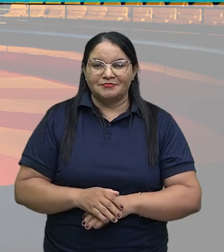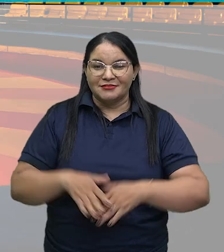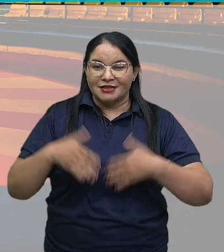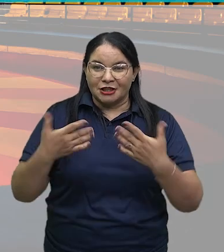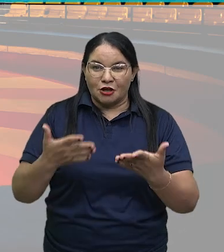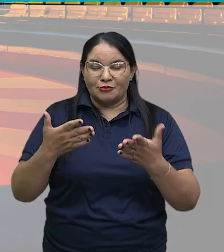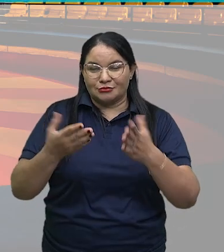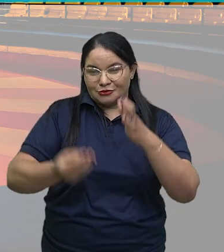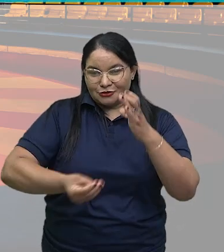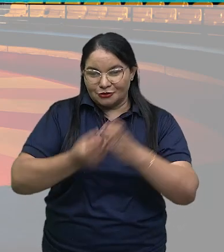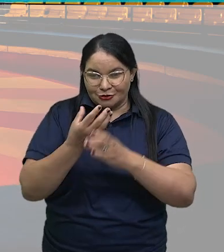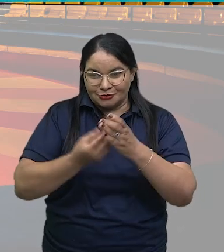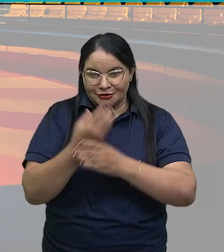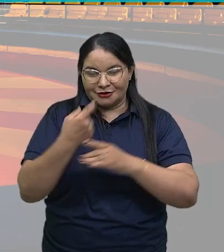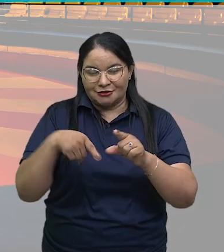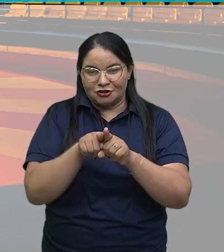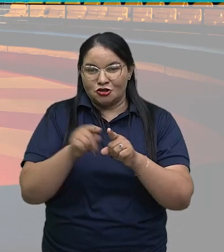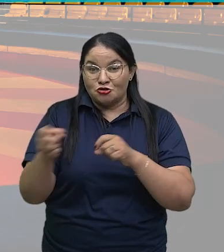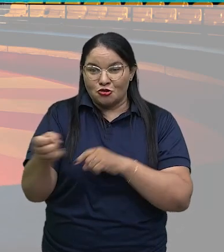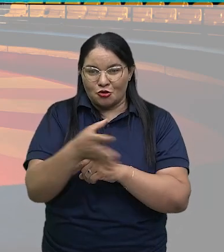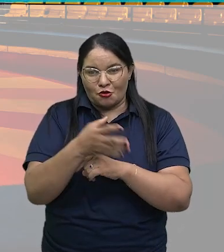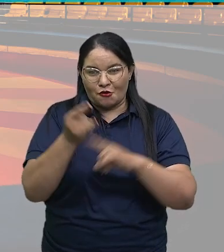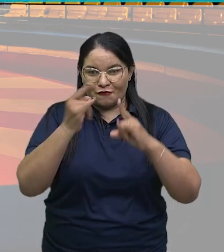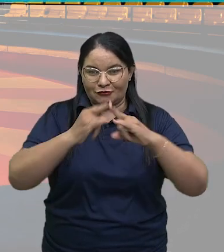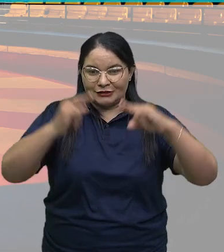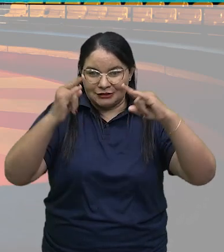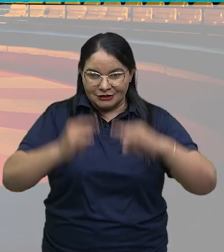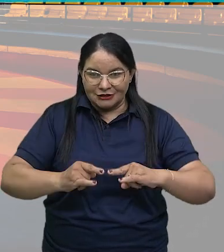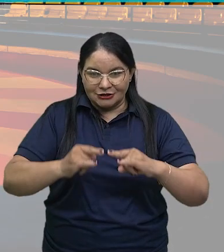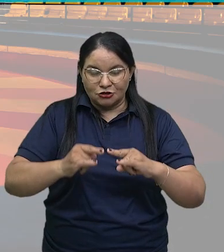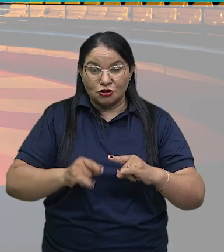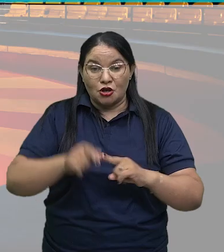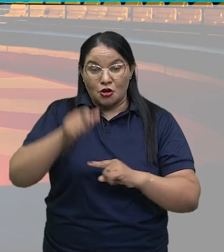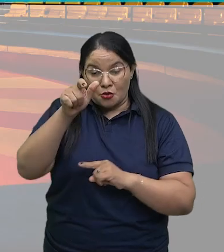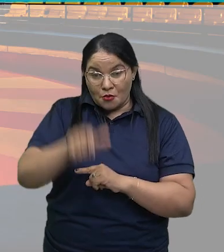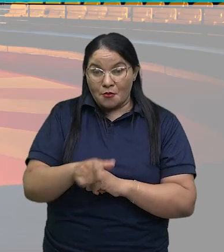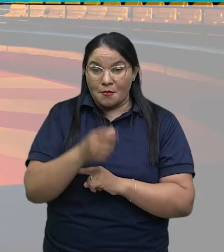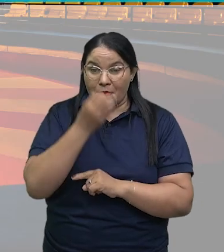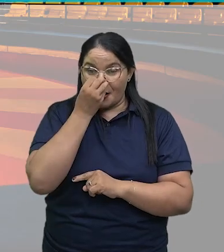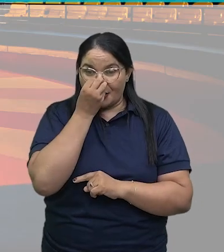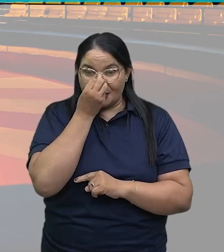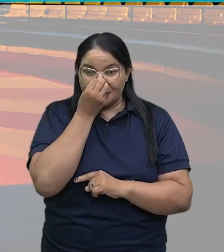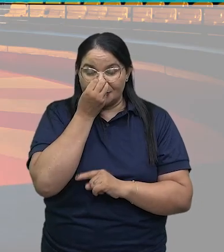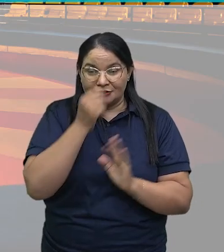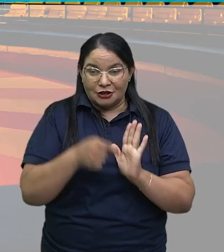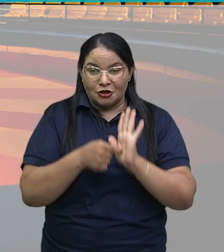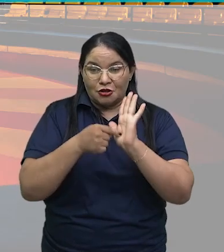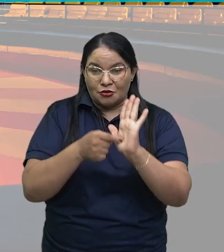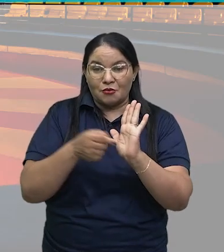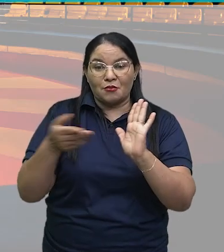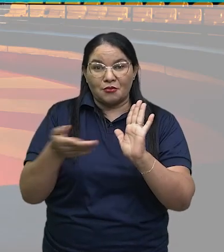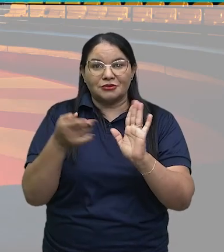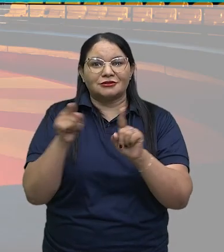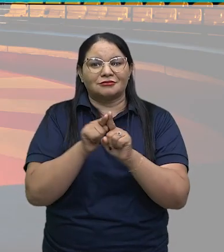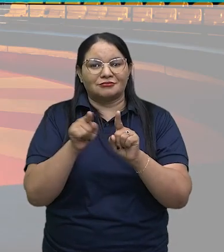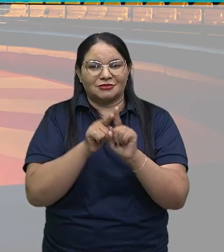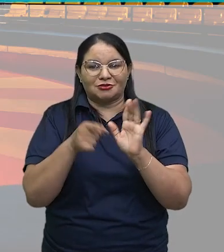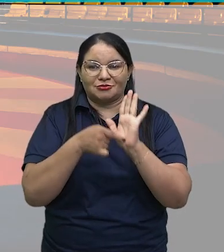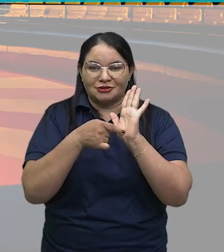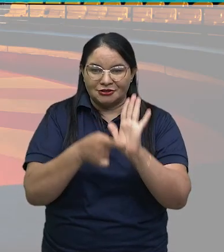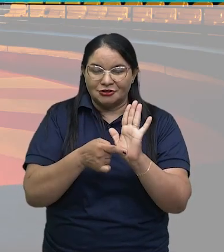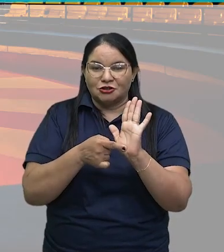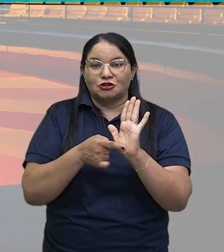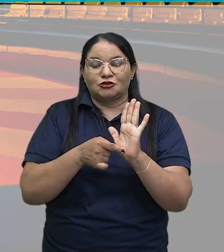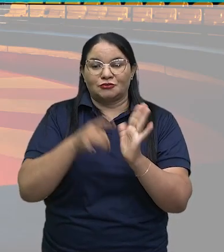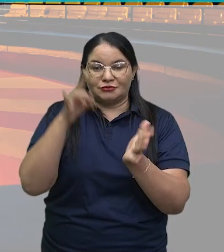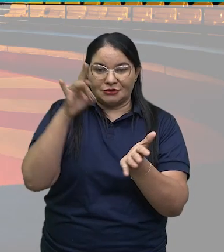Então, com o surgimento do novo circo, o excêntrico ele ganhou ainda mais destaque. Hoje ele aparece em espetáculos que